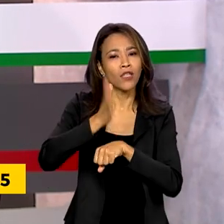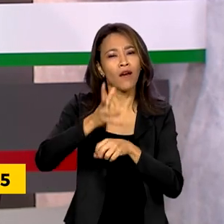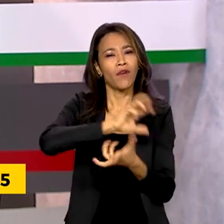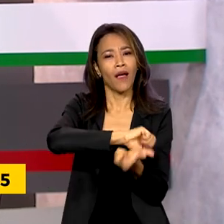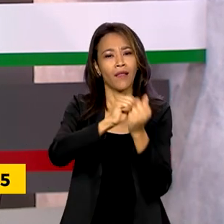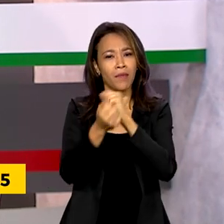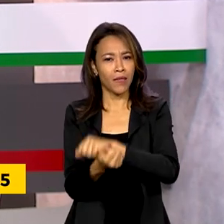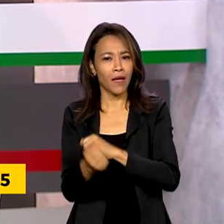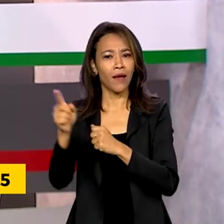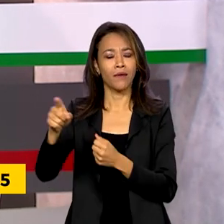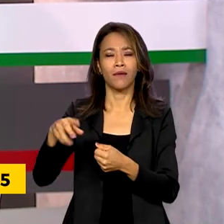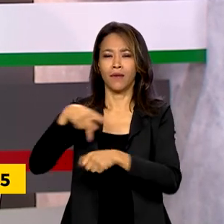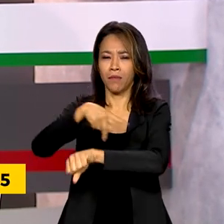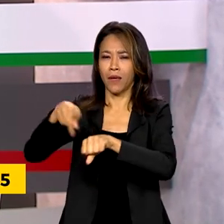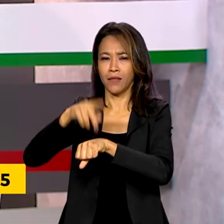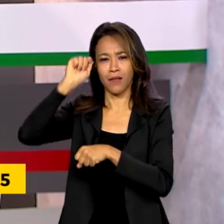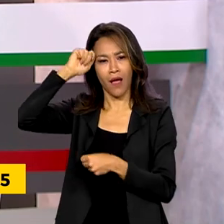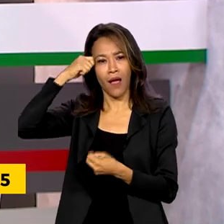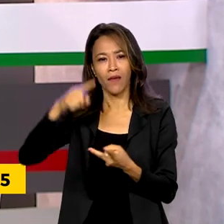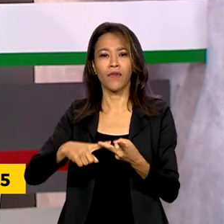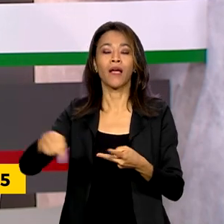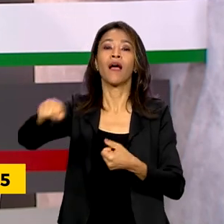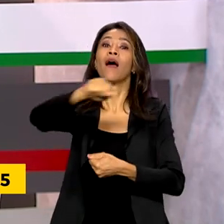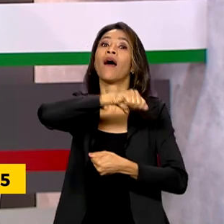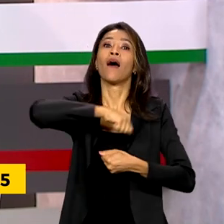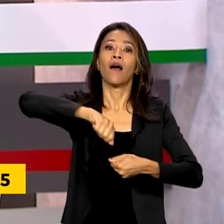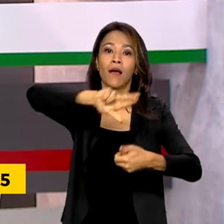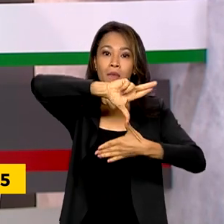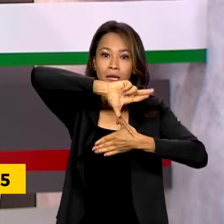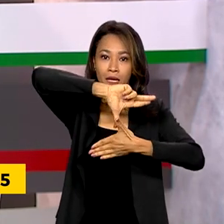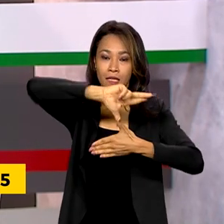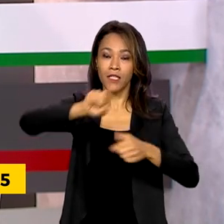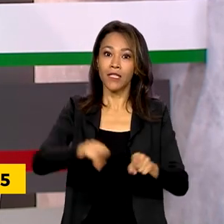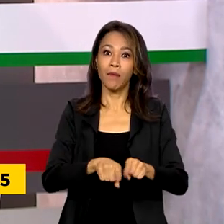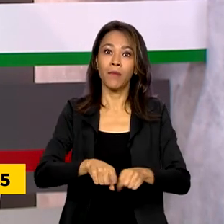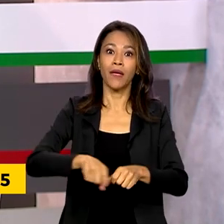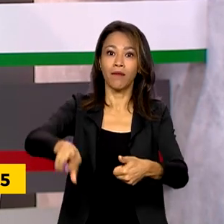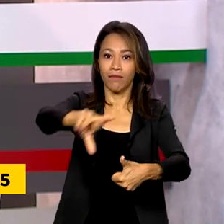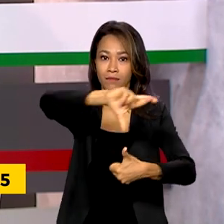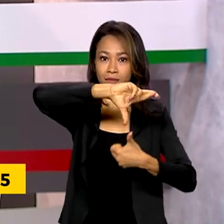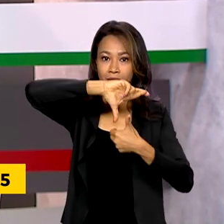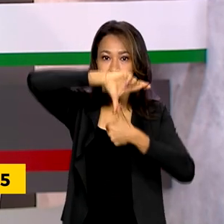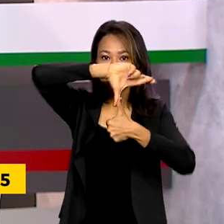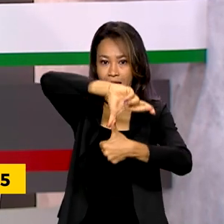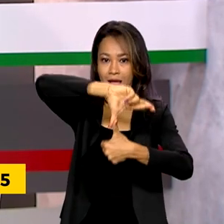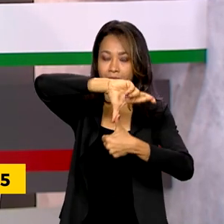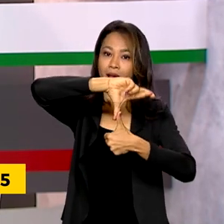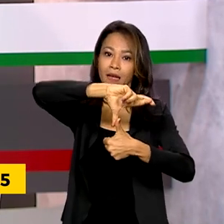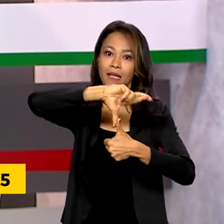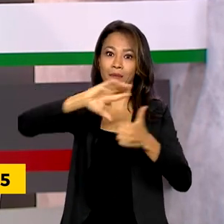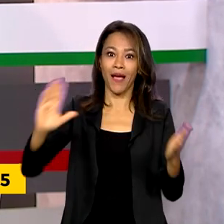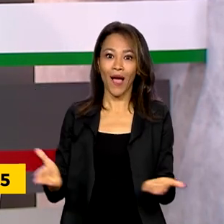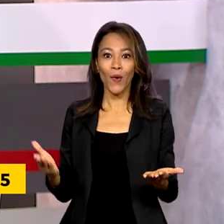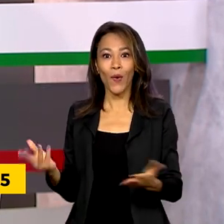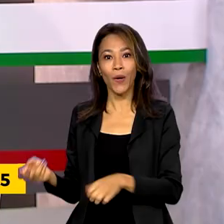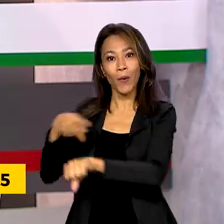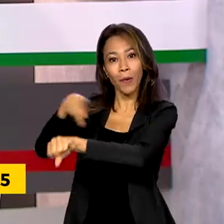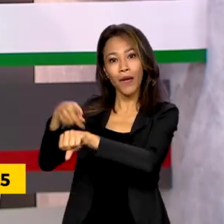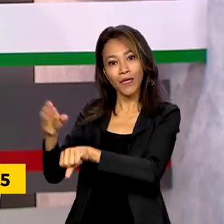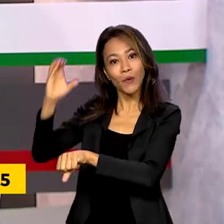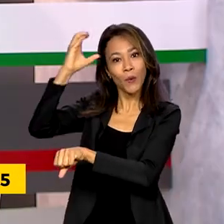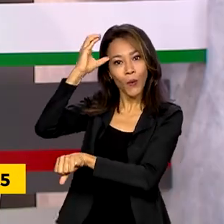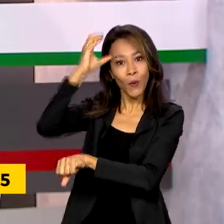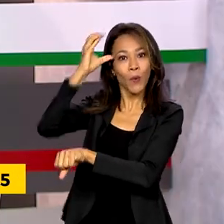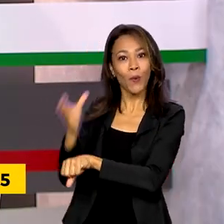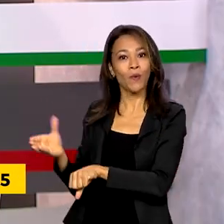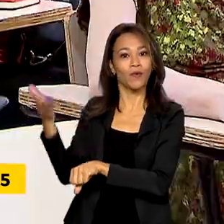em países da África, América Latina e Caribe. Agora, foi a vez dos técnicos do Congo conhecerem de perto a